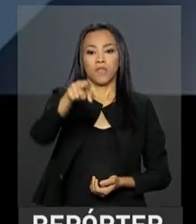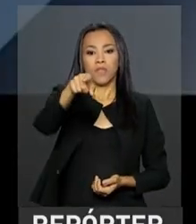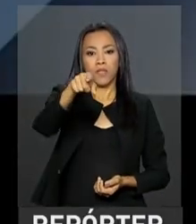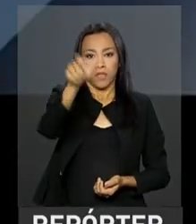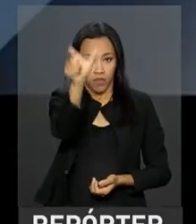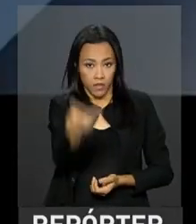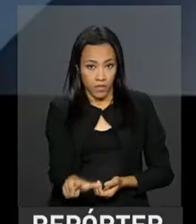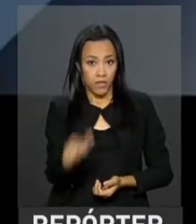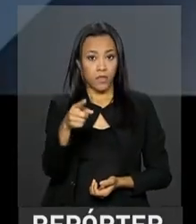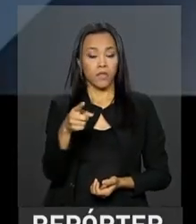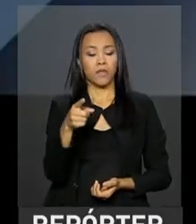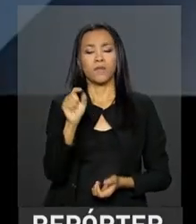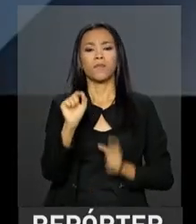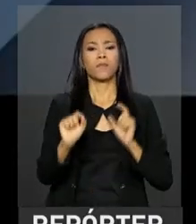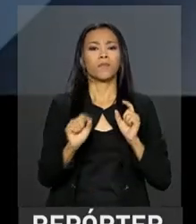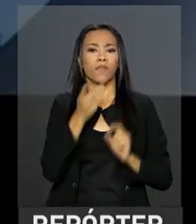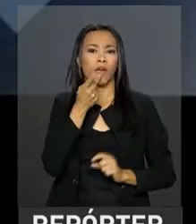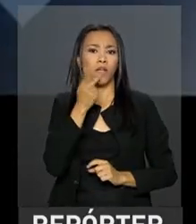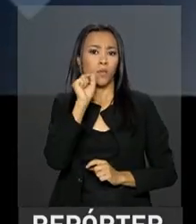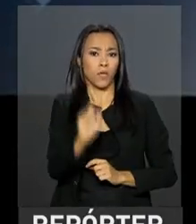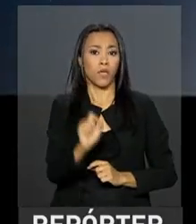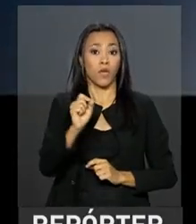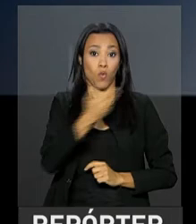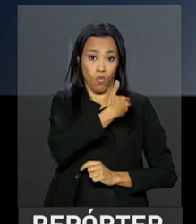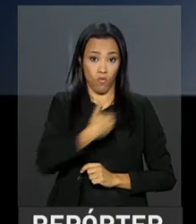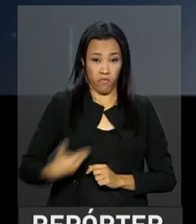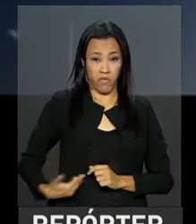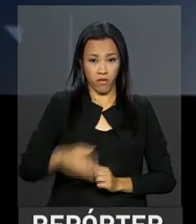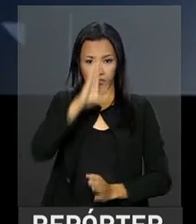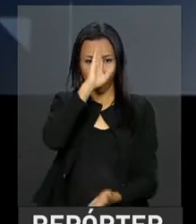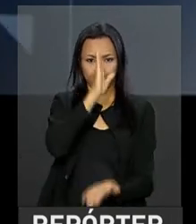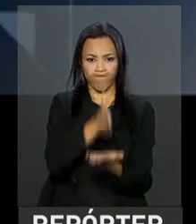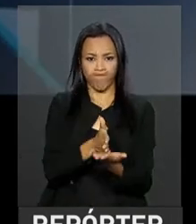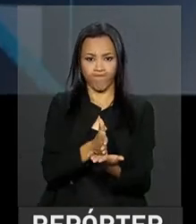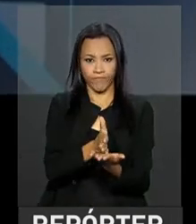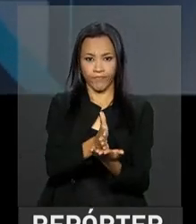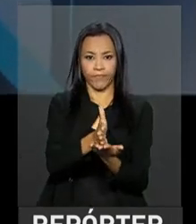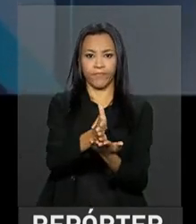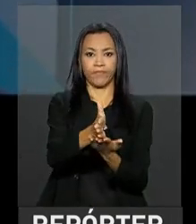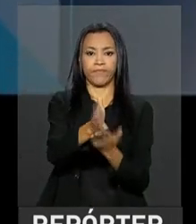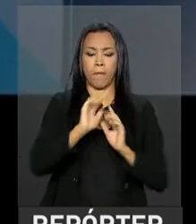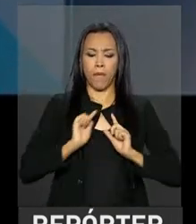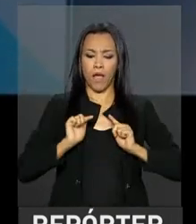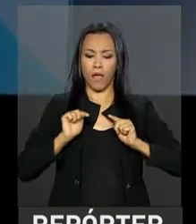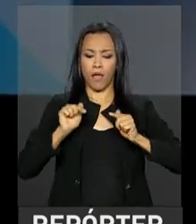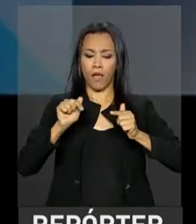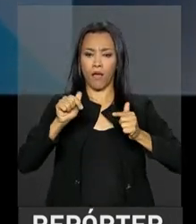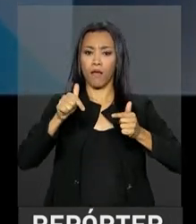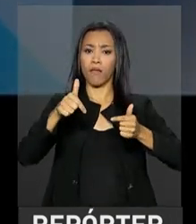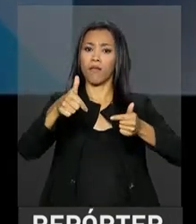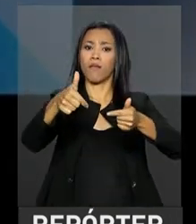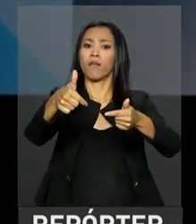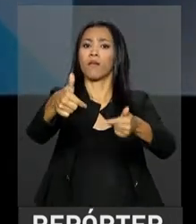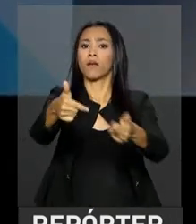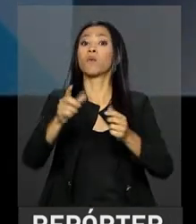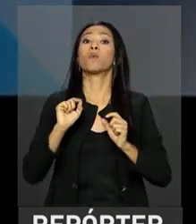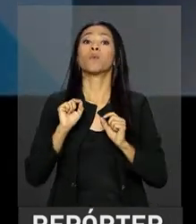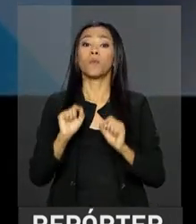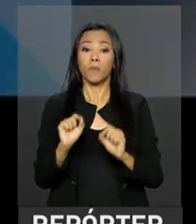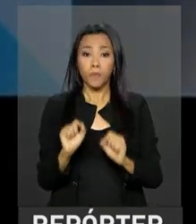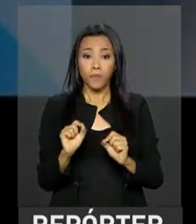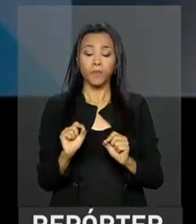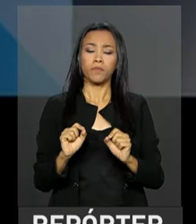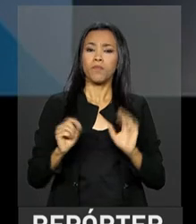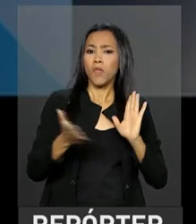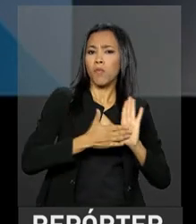Encontram um governo determinado a completar reformas que estão